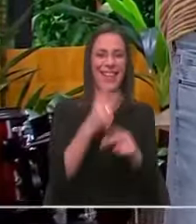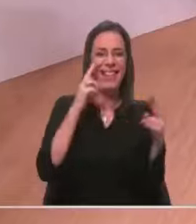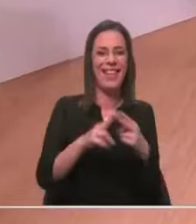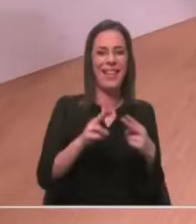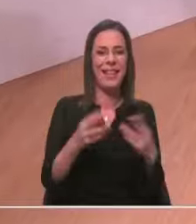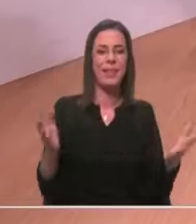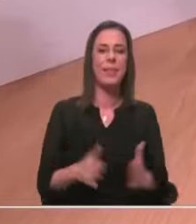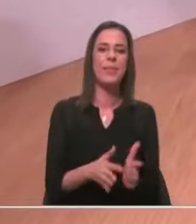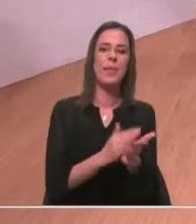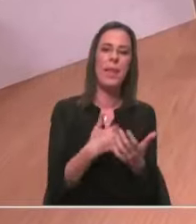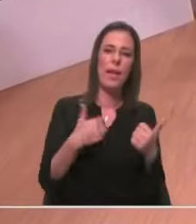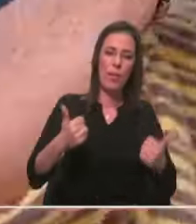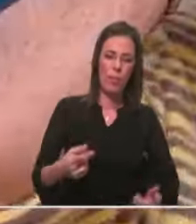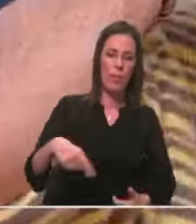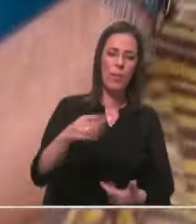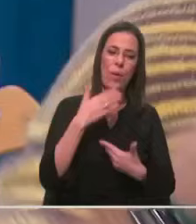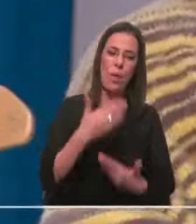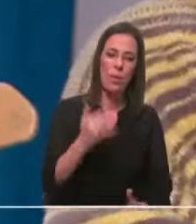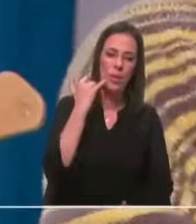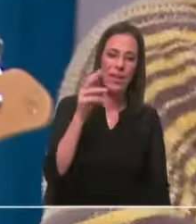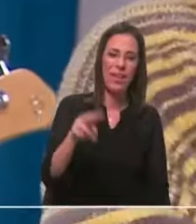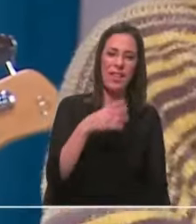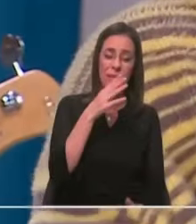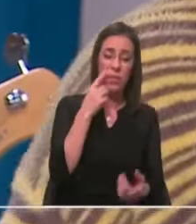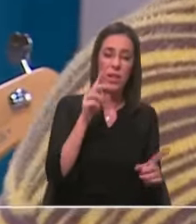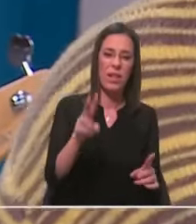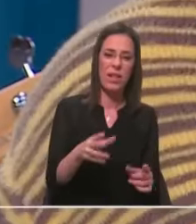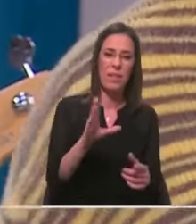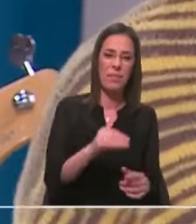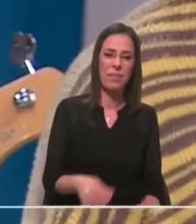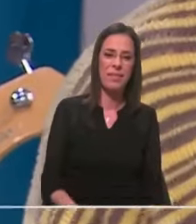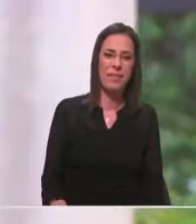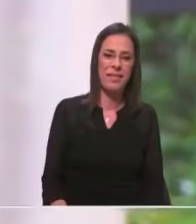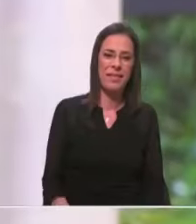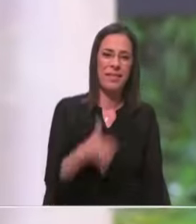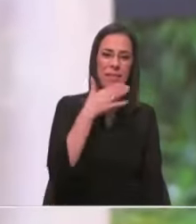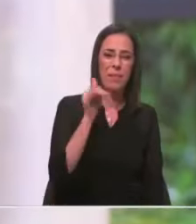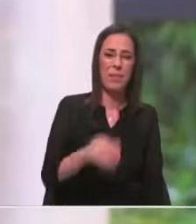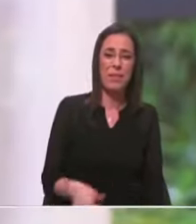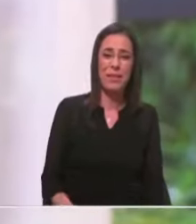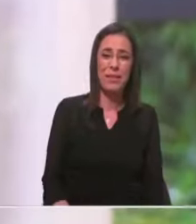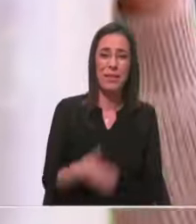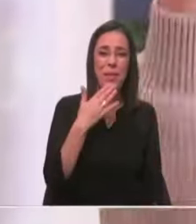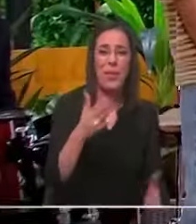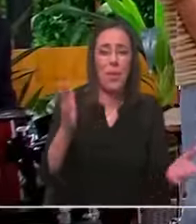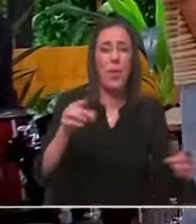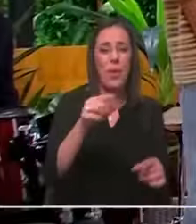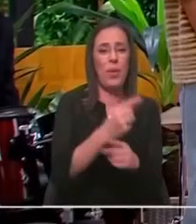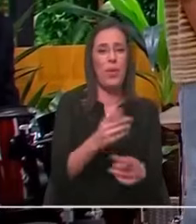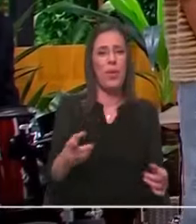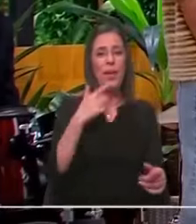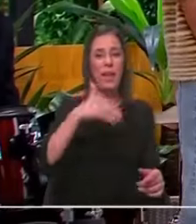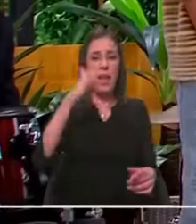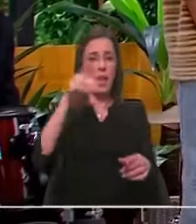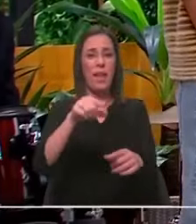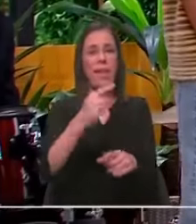E olha, é sempre bom estar aqui convosco. Obrigado também, Diana. E volto a dizer, estás cada vez mais bonita. Obrigada, Miquel. É, mas olha, tu também. A idade faz-te